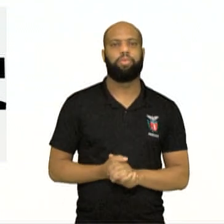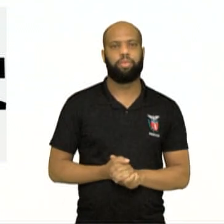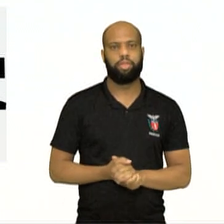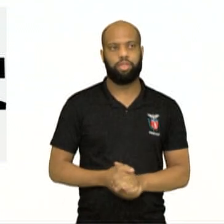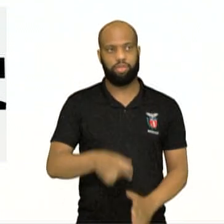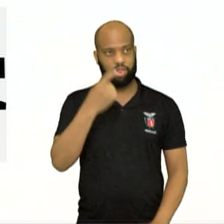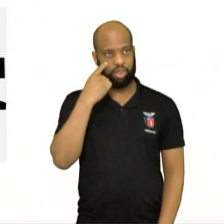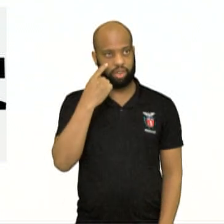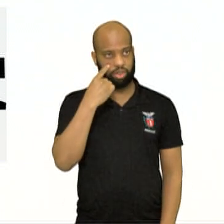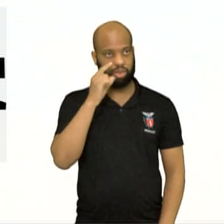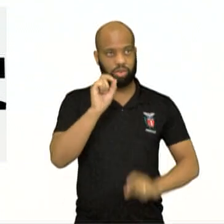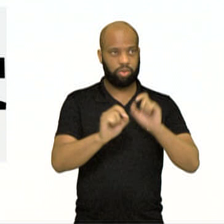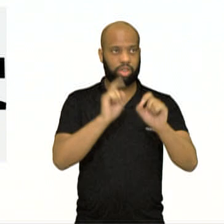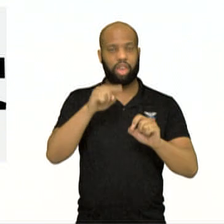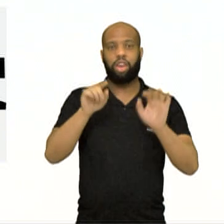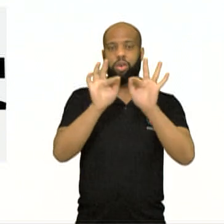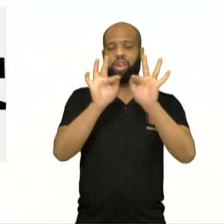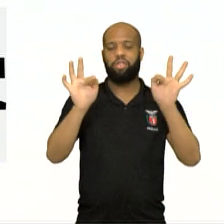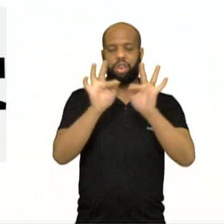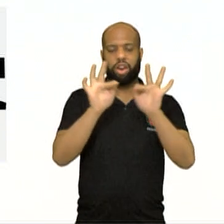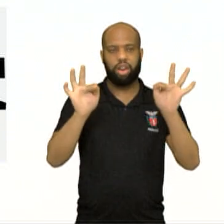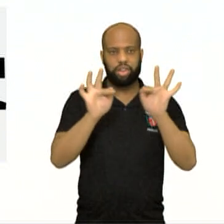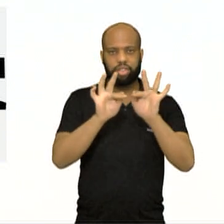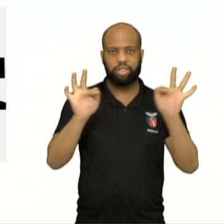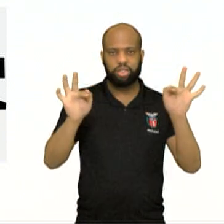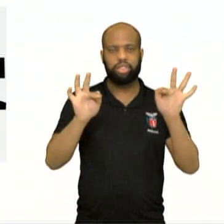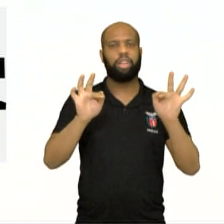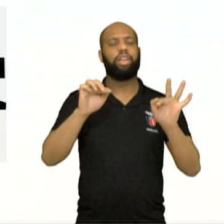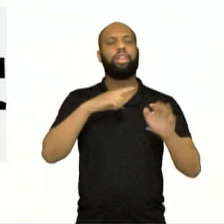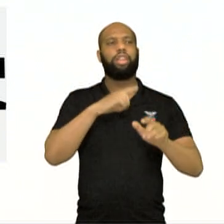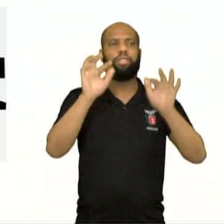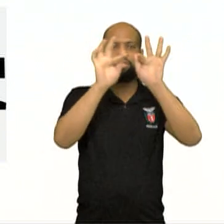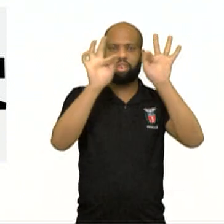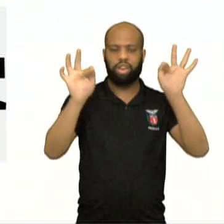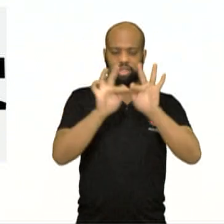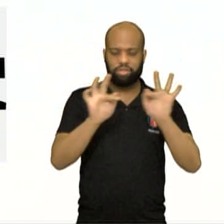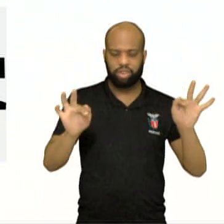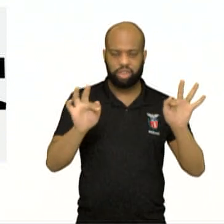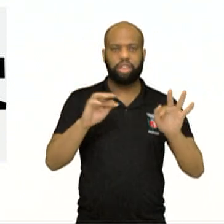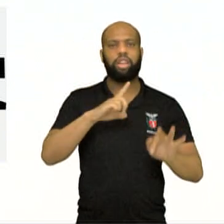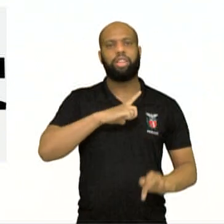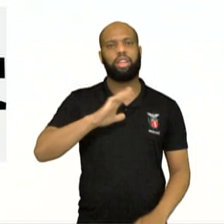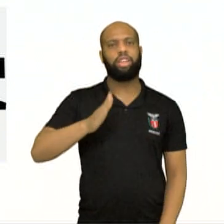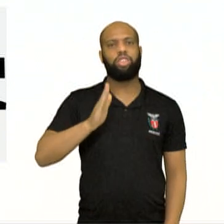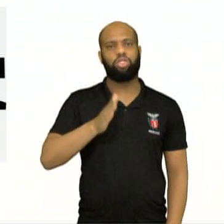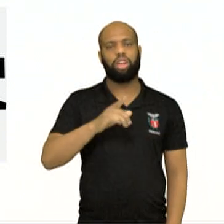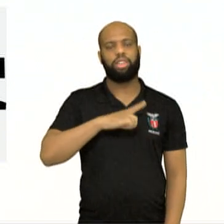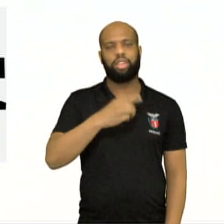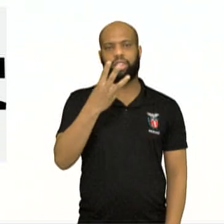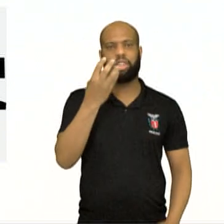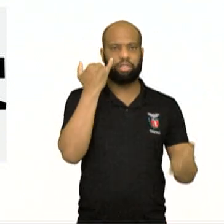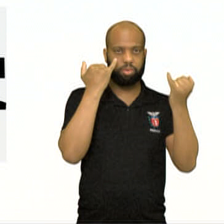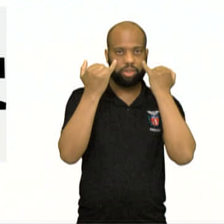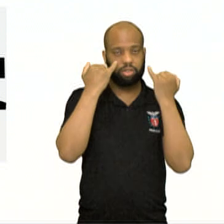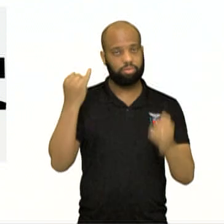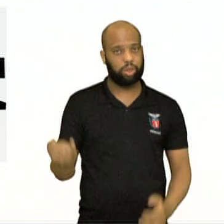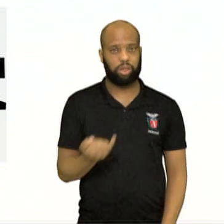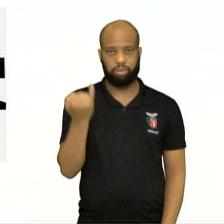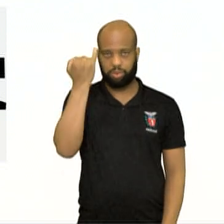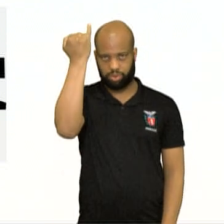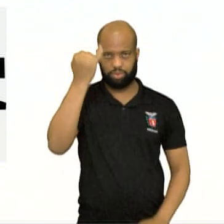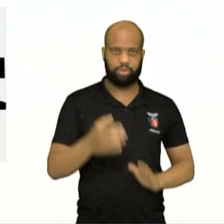Viu? Uma frase só, duas frases aqui, né? Nós temos já três informações